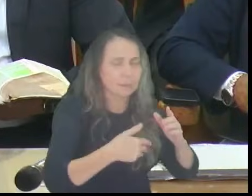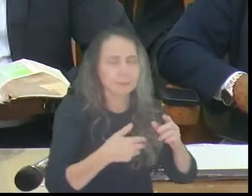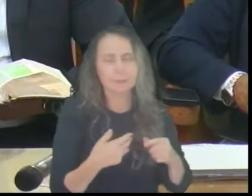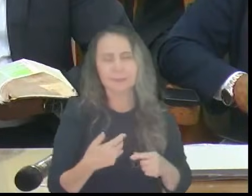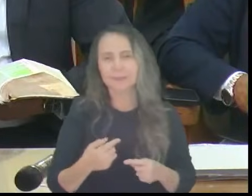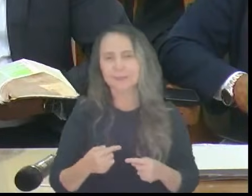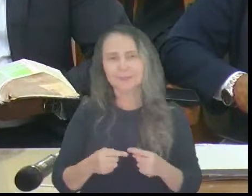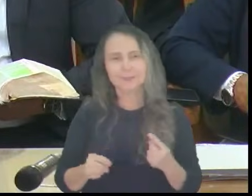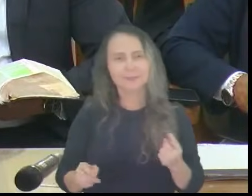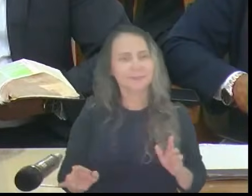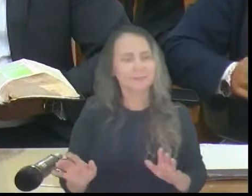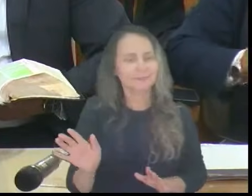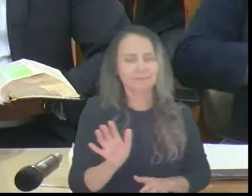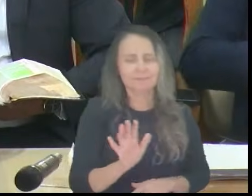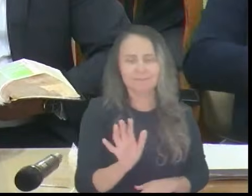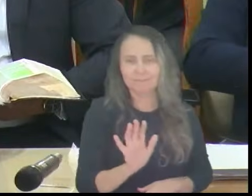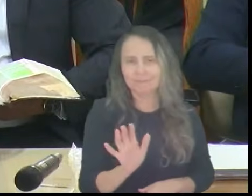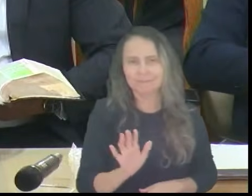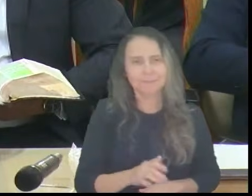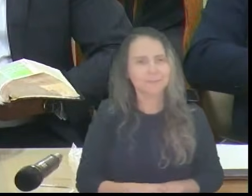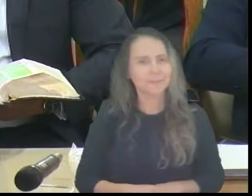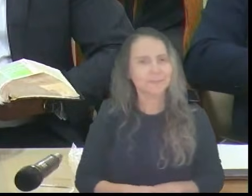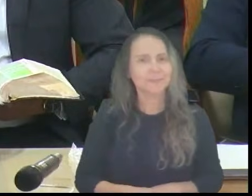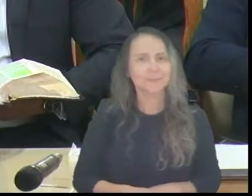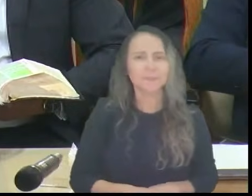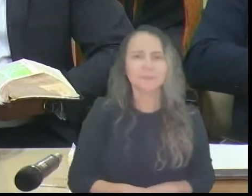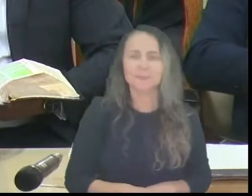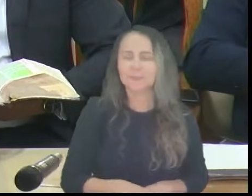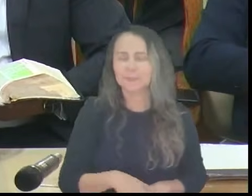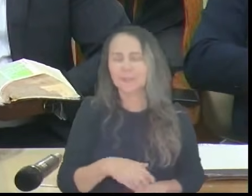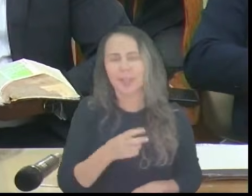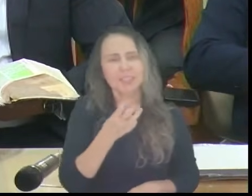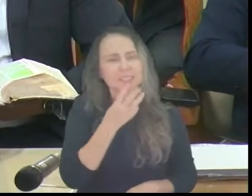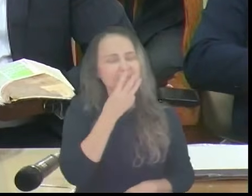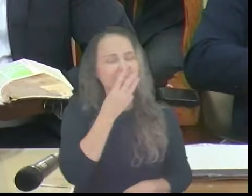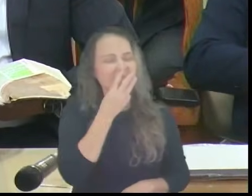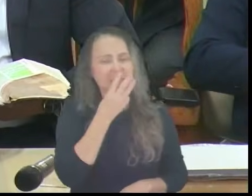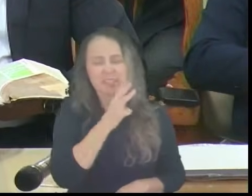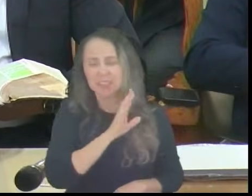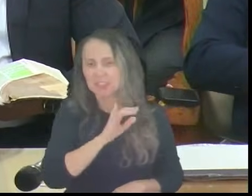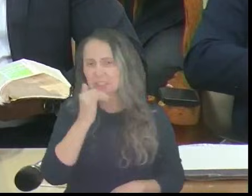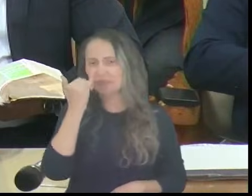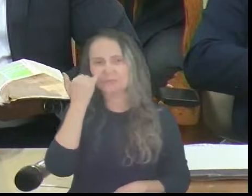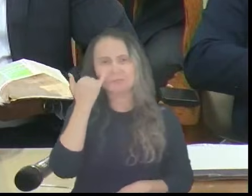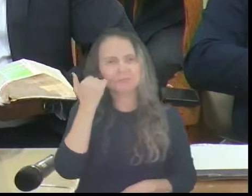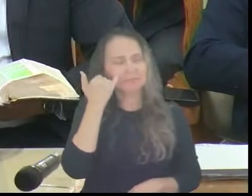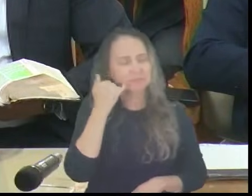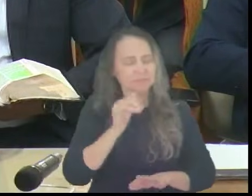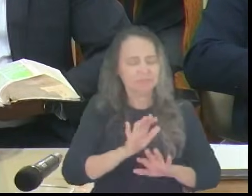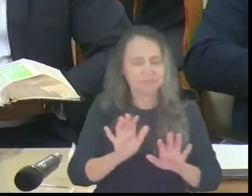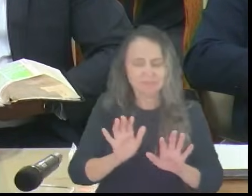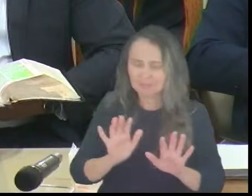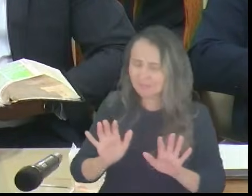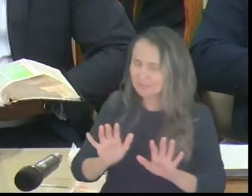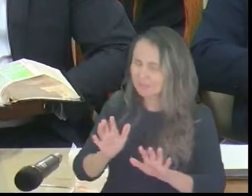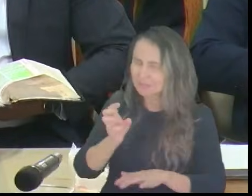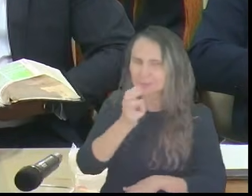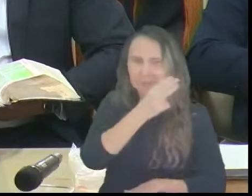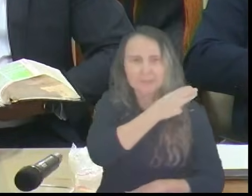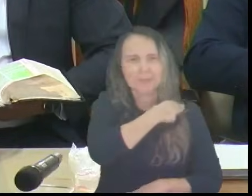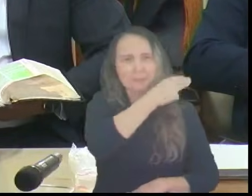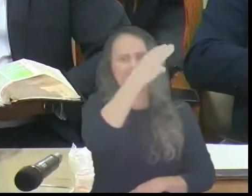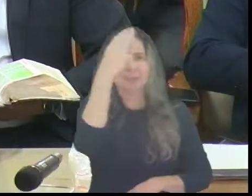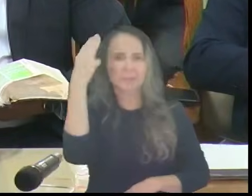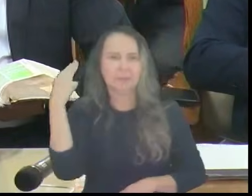Não é em nome de Nicolau, não é em nome de Isaías, não é em nome de Jeremias, não é em nome de Maria, não é em nome